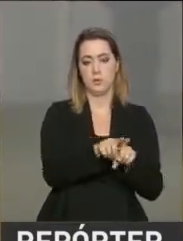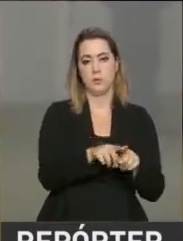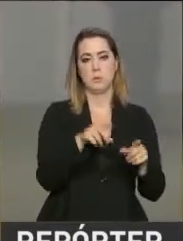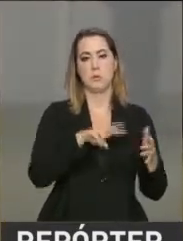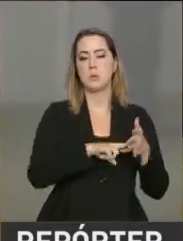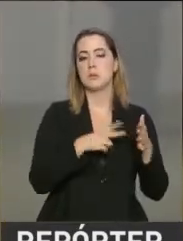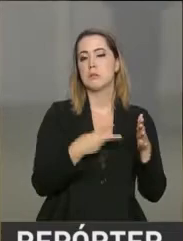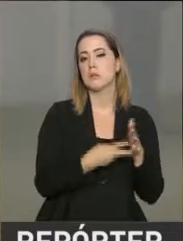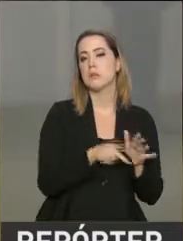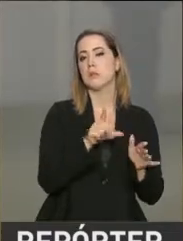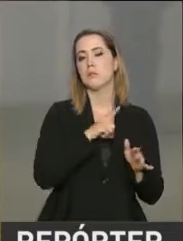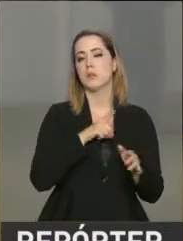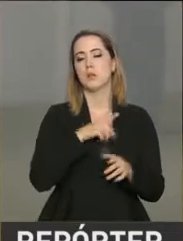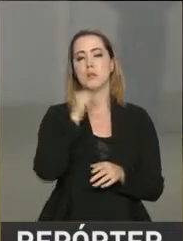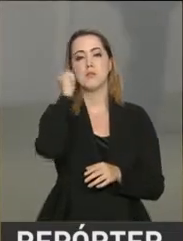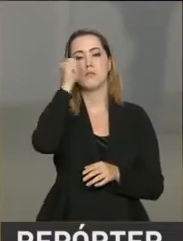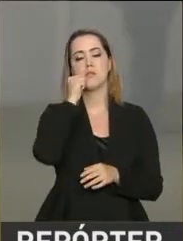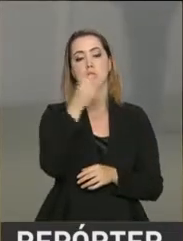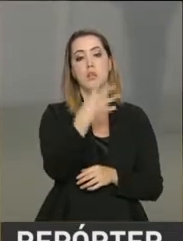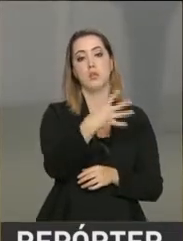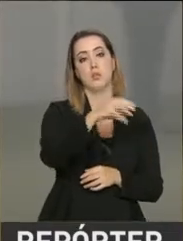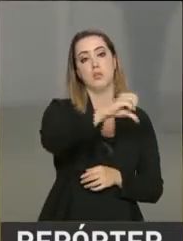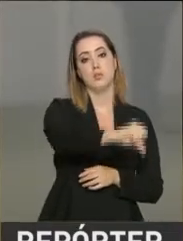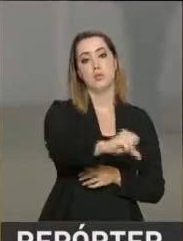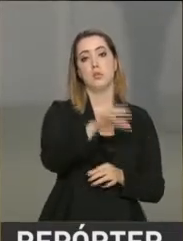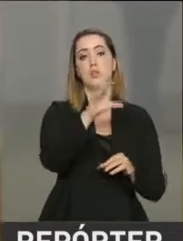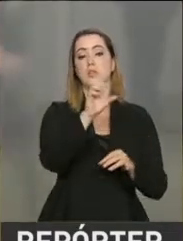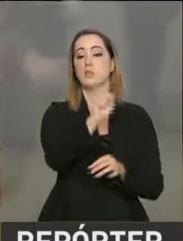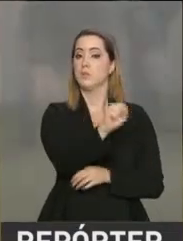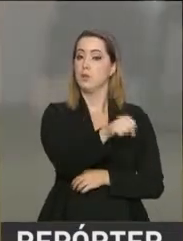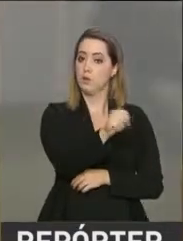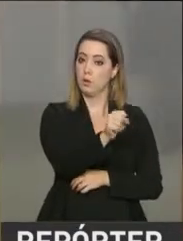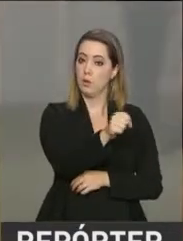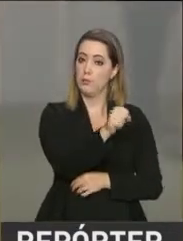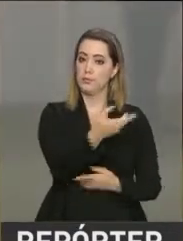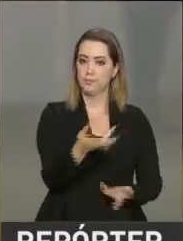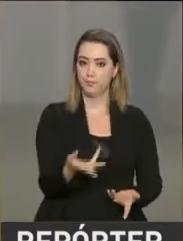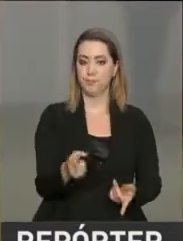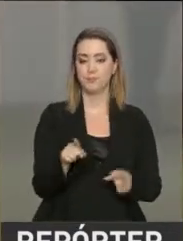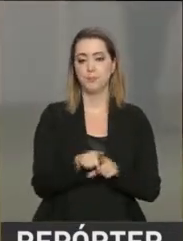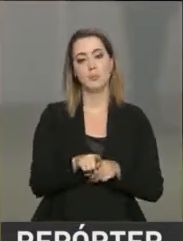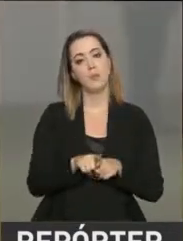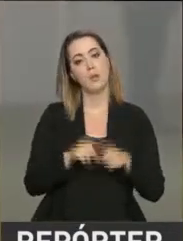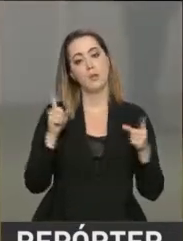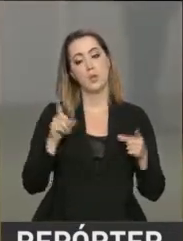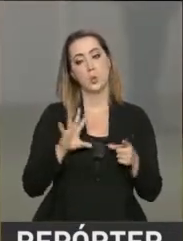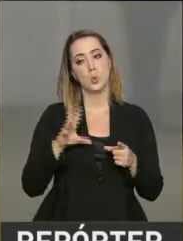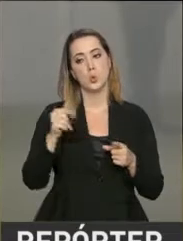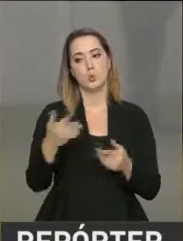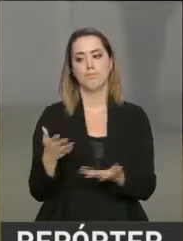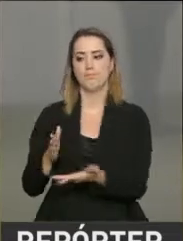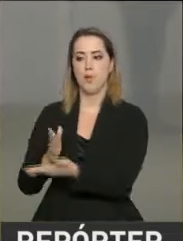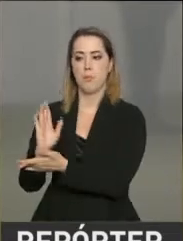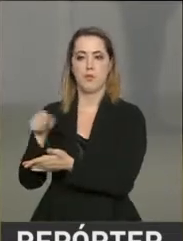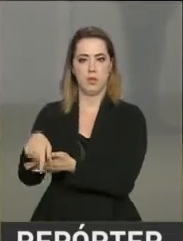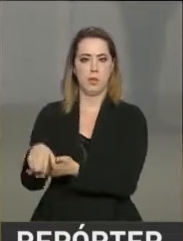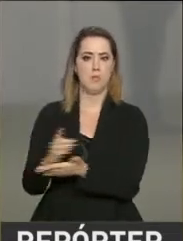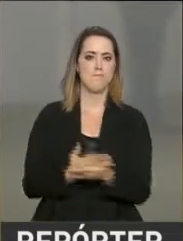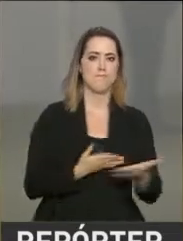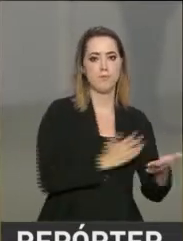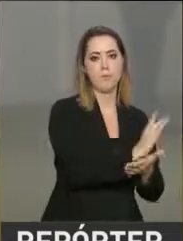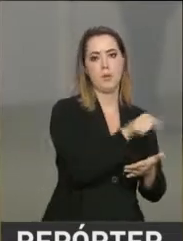que significa pelo menos 49 votos favoráveis em cada votação. Caso todas essas etapas